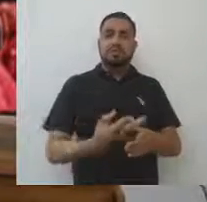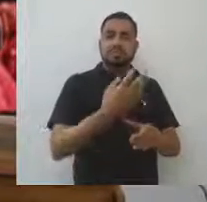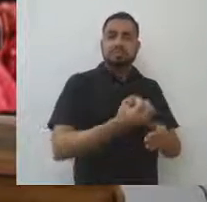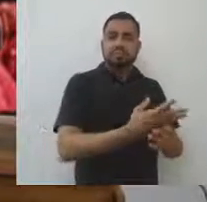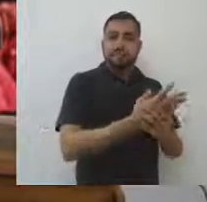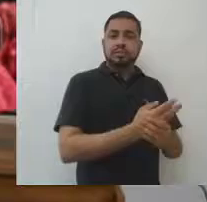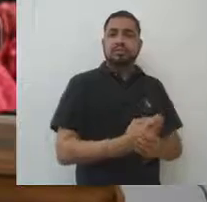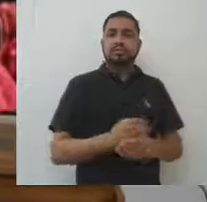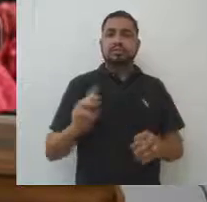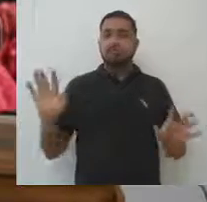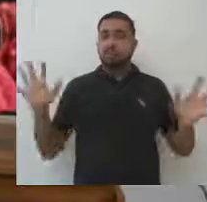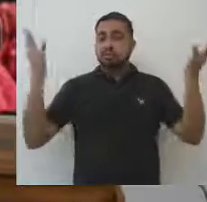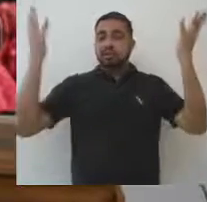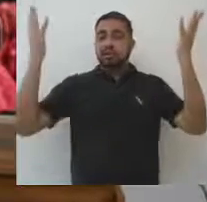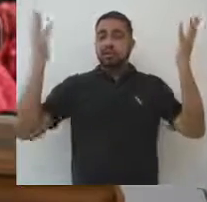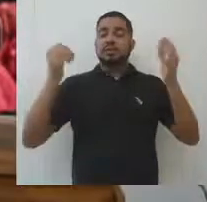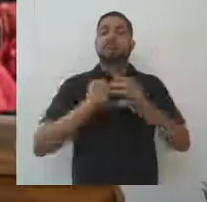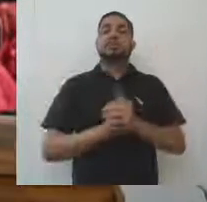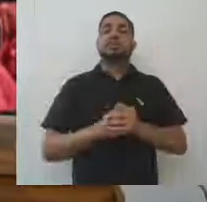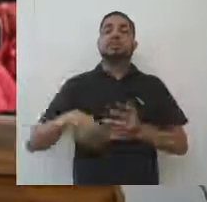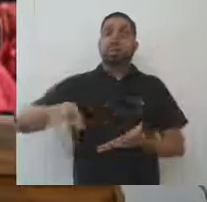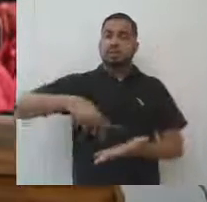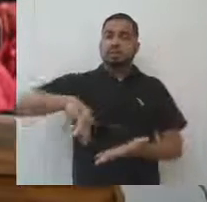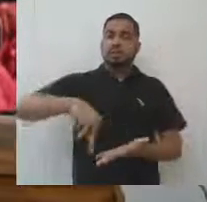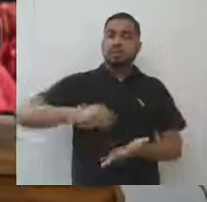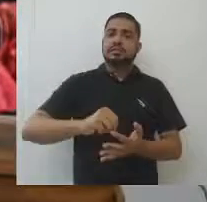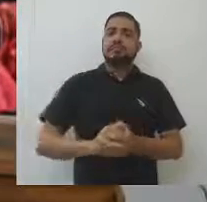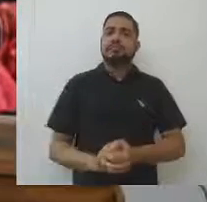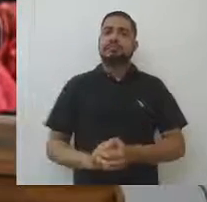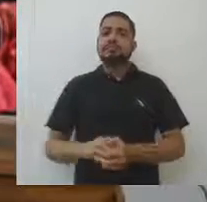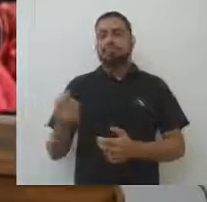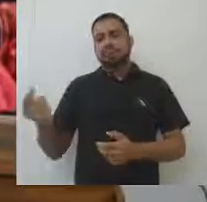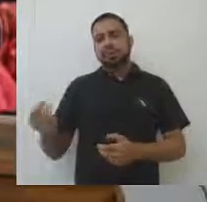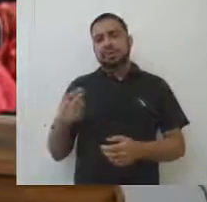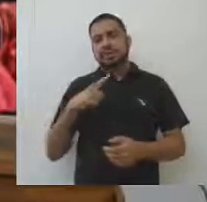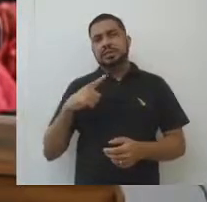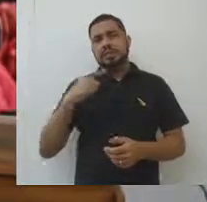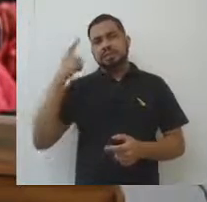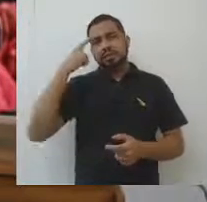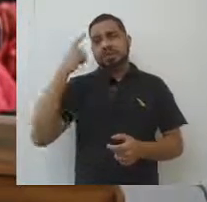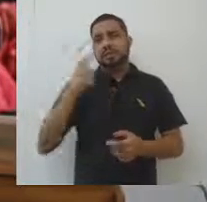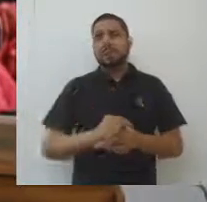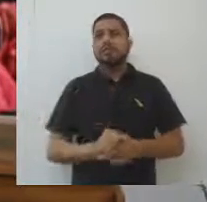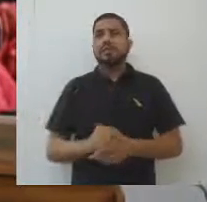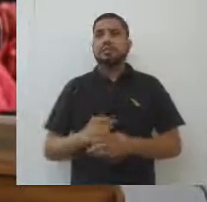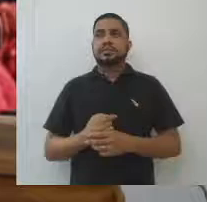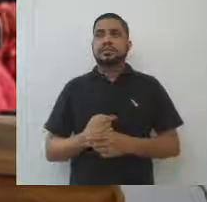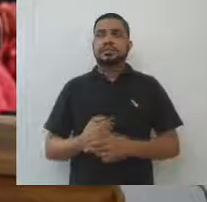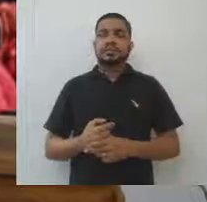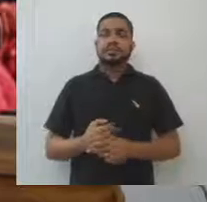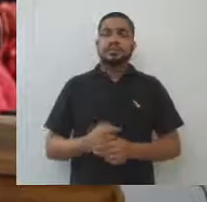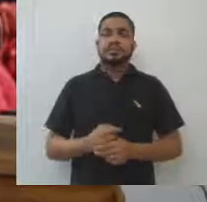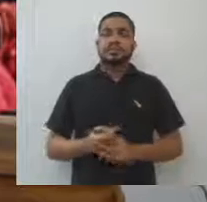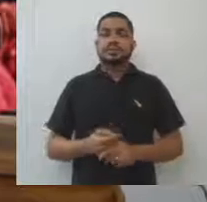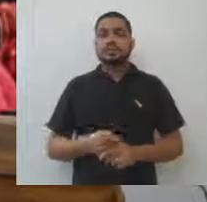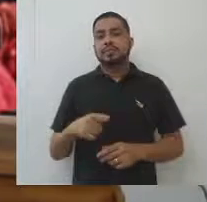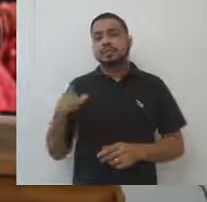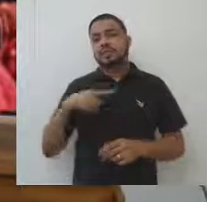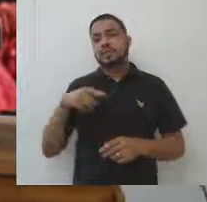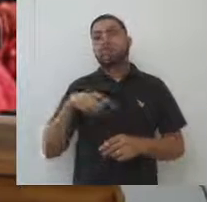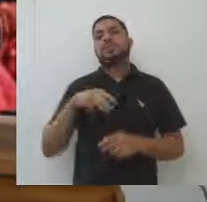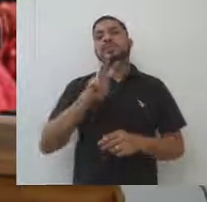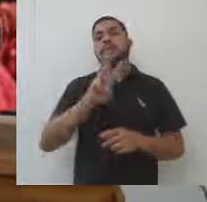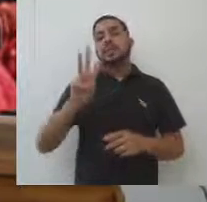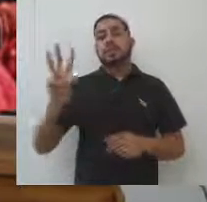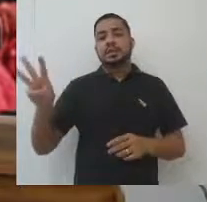em dança. Então, a gente tem, eu acho que, justamente isso aqui, no site Dança